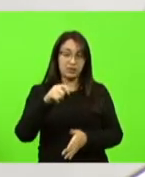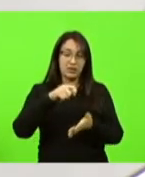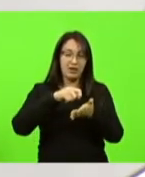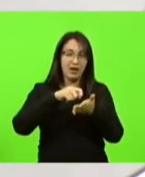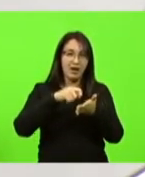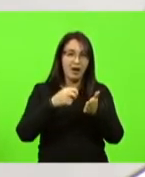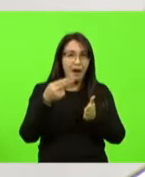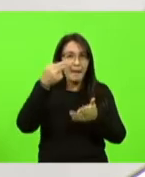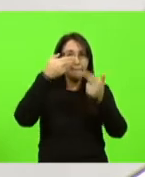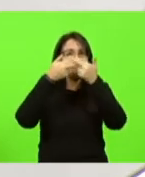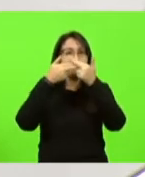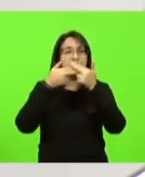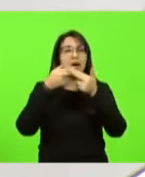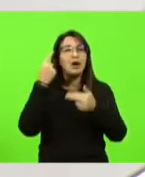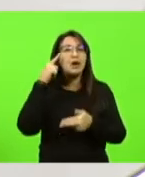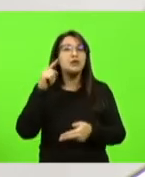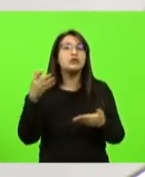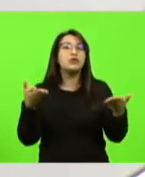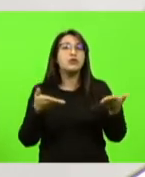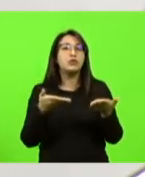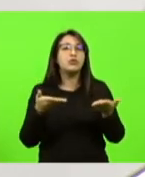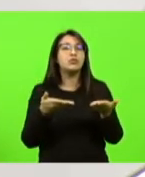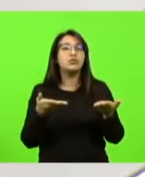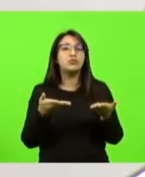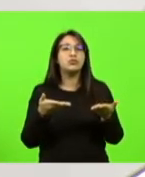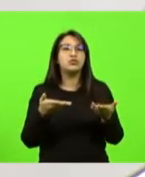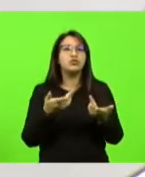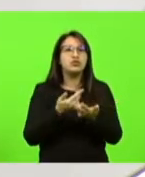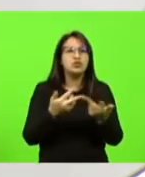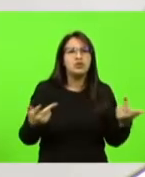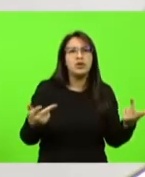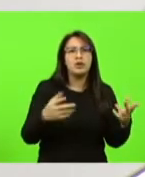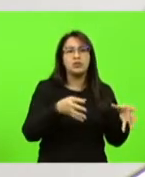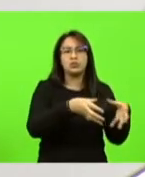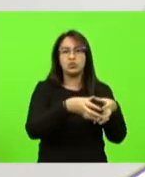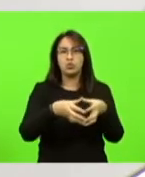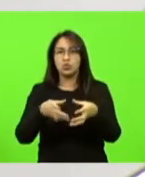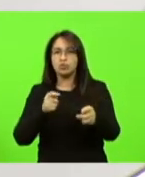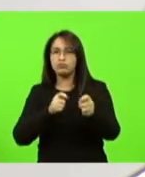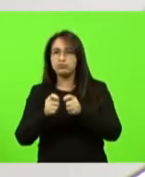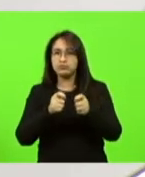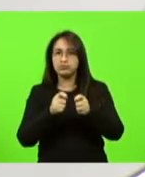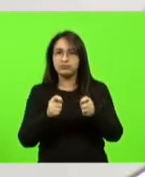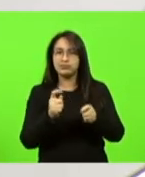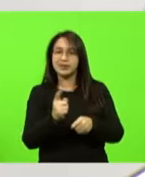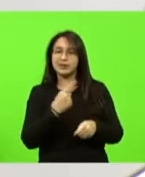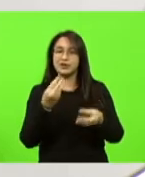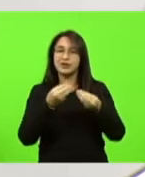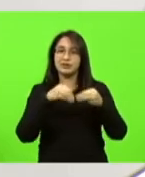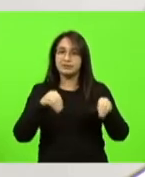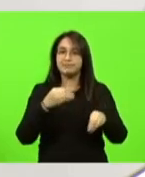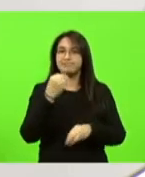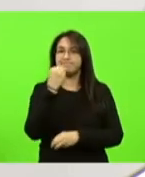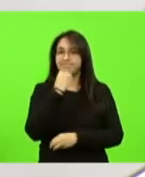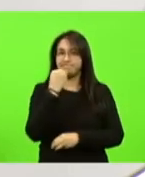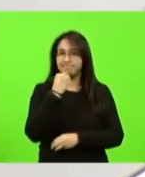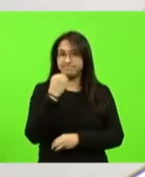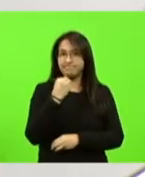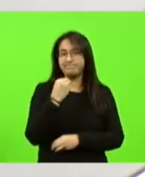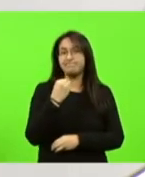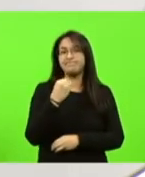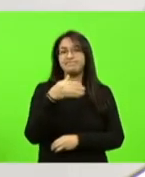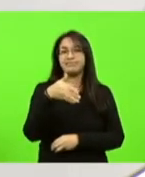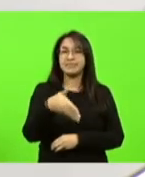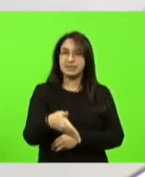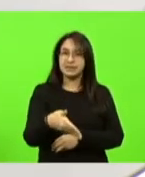hoje, segundo a nota de diversos órgãos de controle, nós estamos fragilizando o controle do gasto público